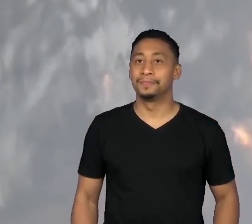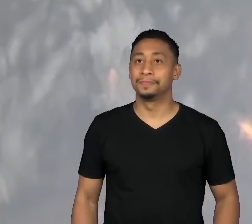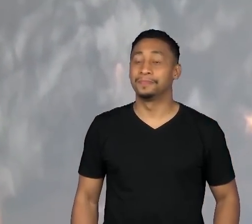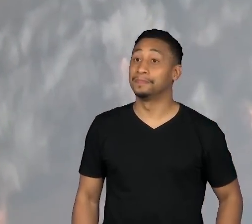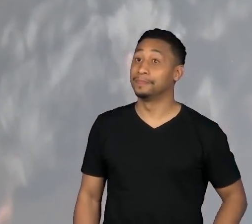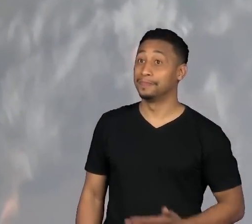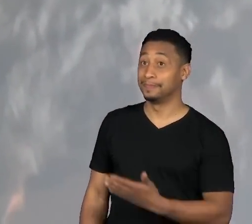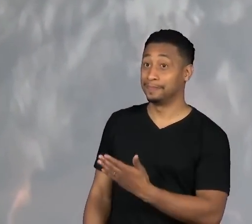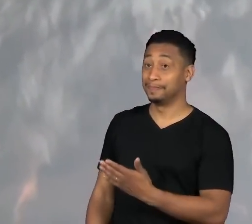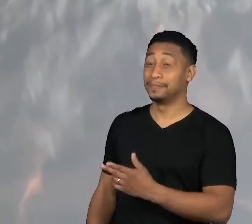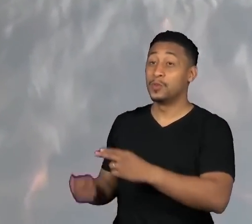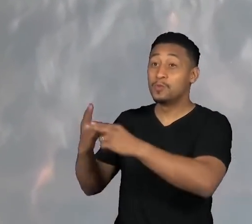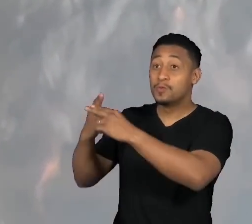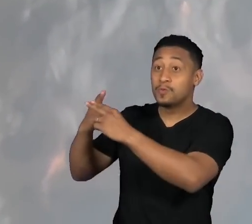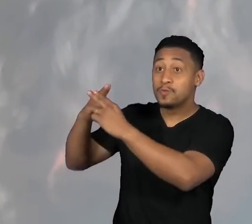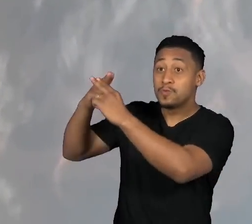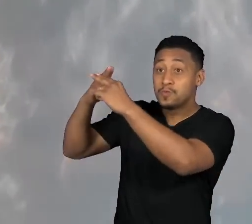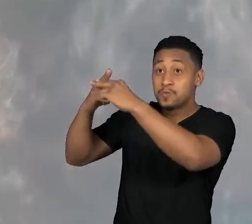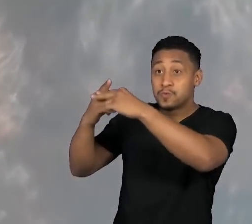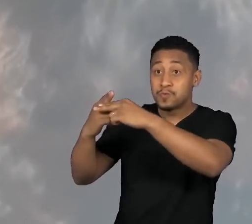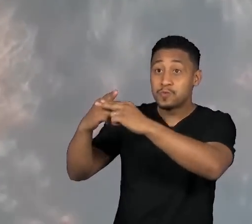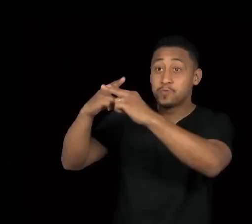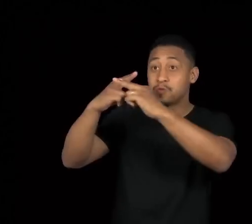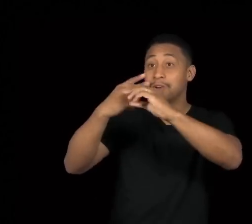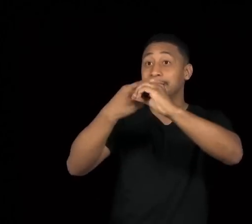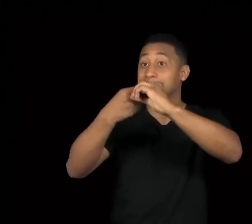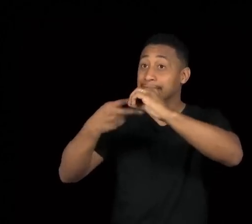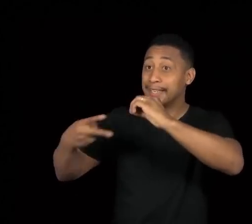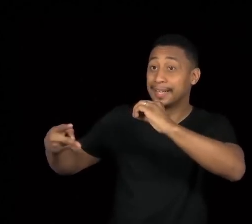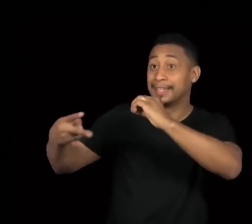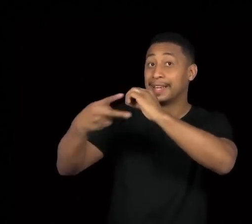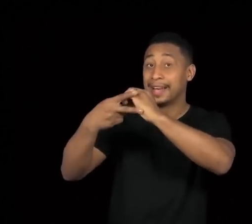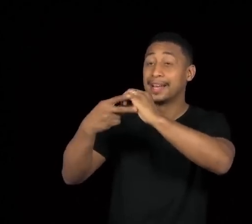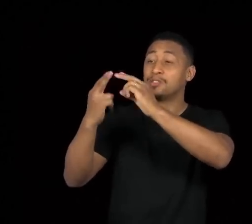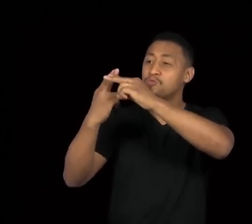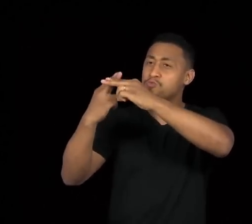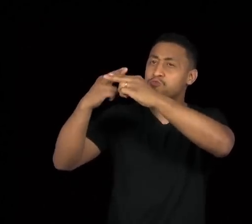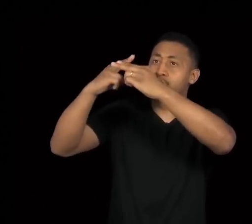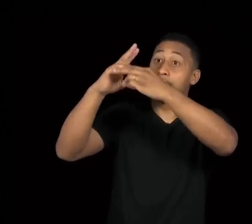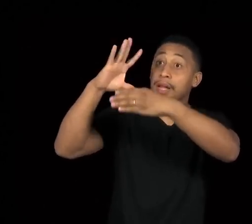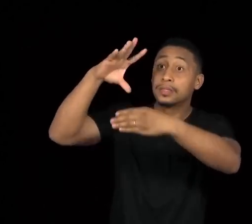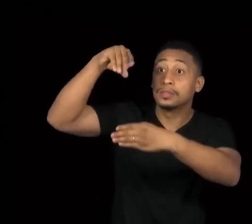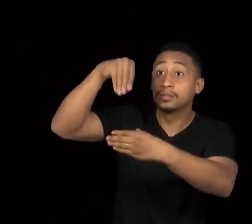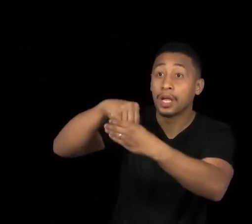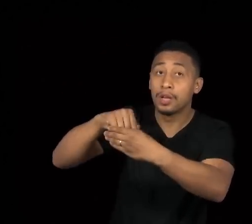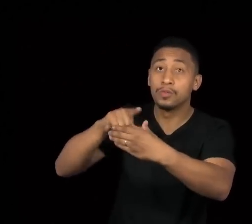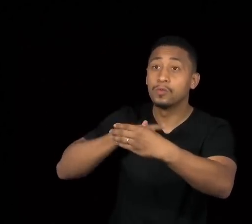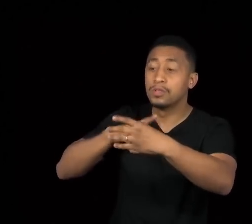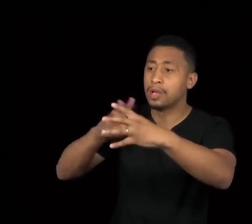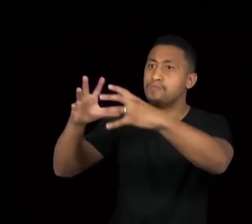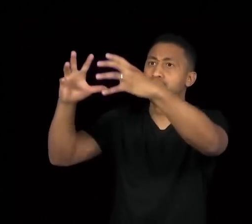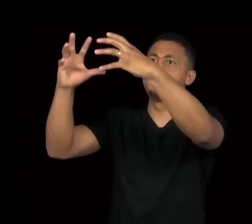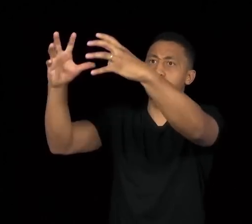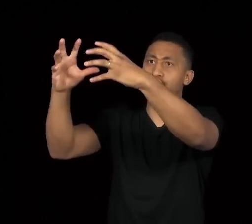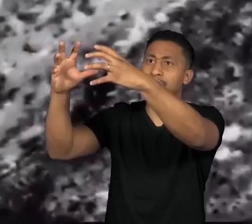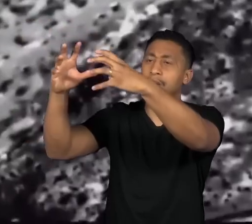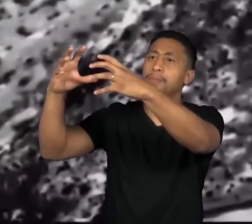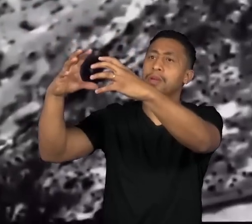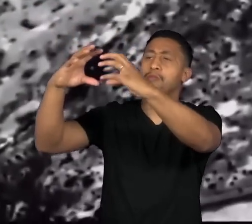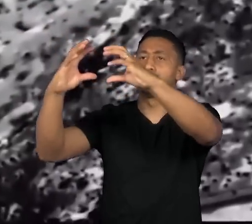Uma cápsula espacial da NASA transportando a maior amostra já coletada da superfície de um